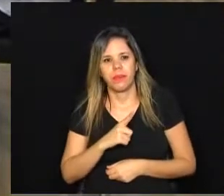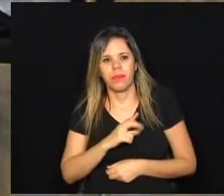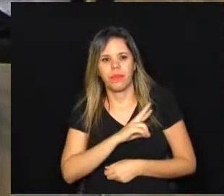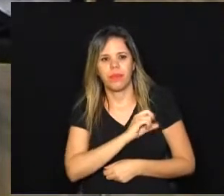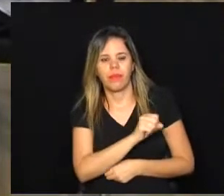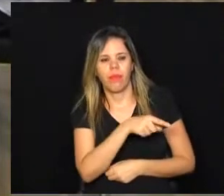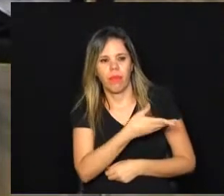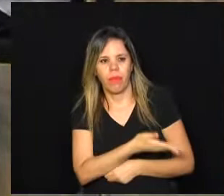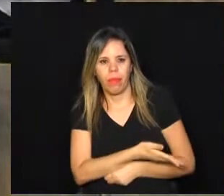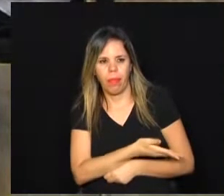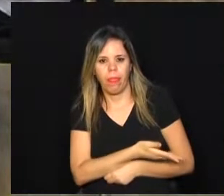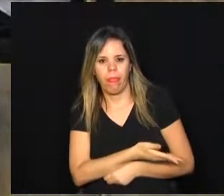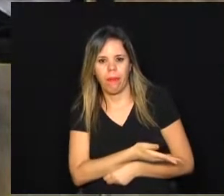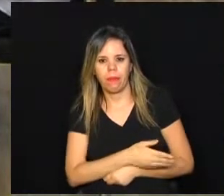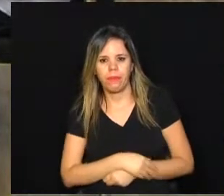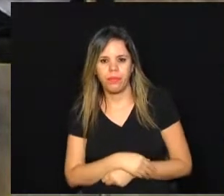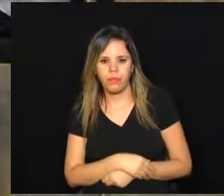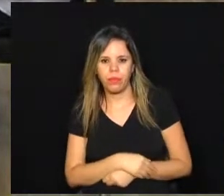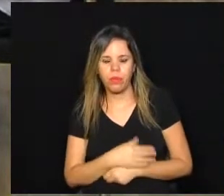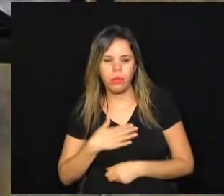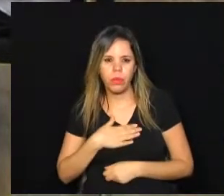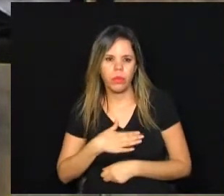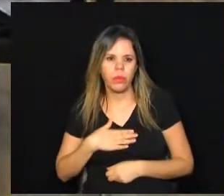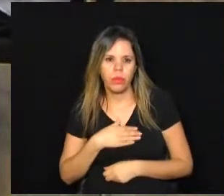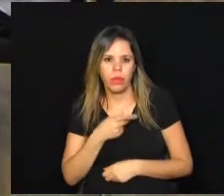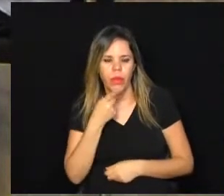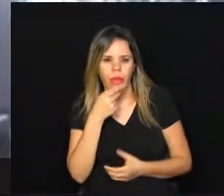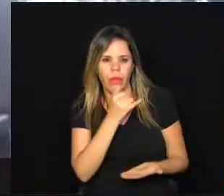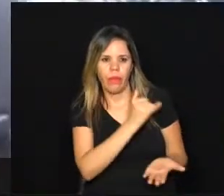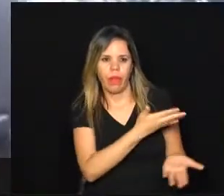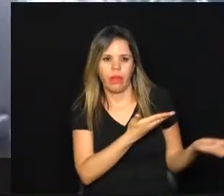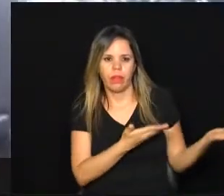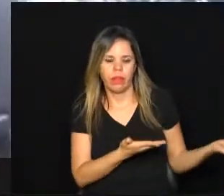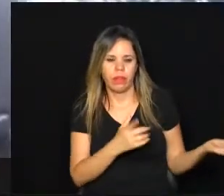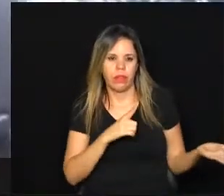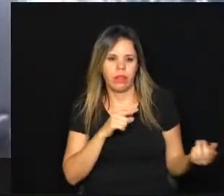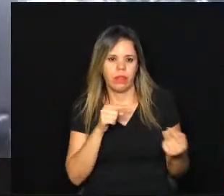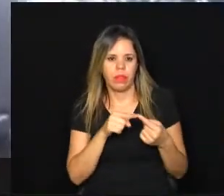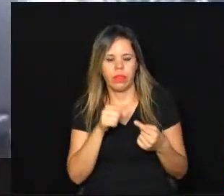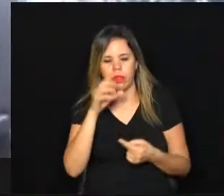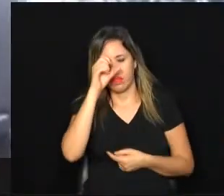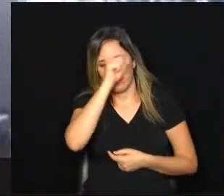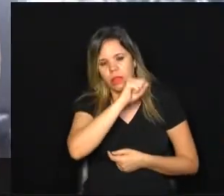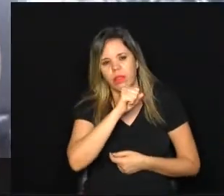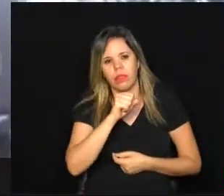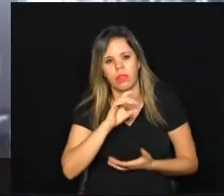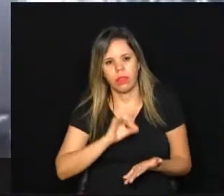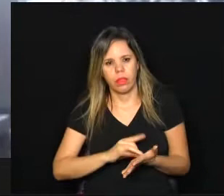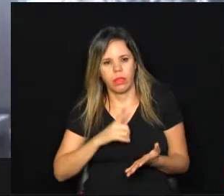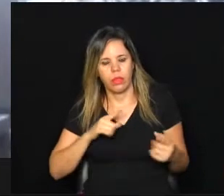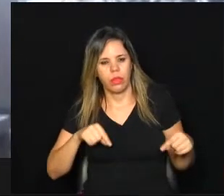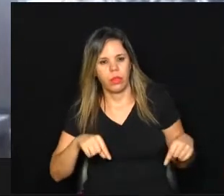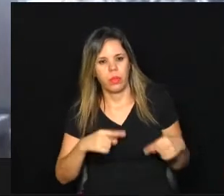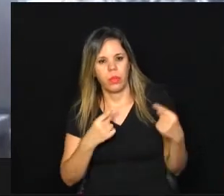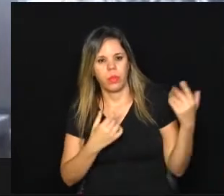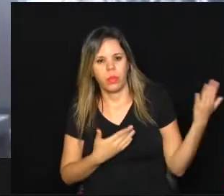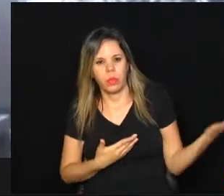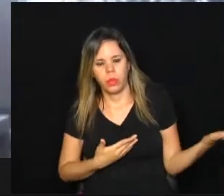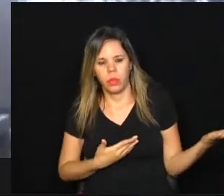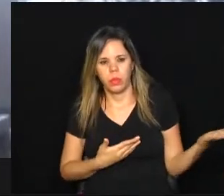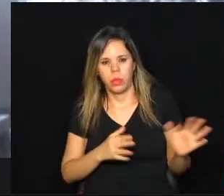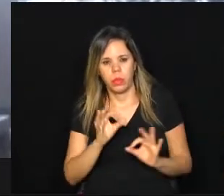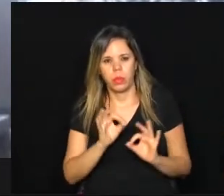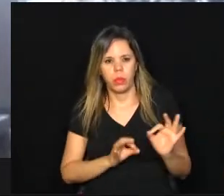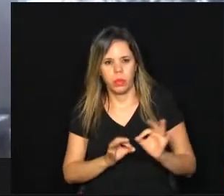Rossini aí, eu até gostaria de fazer uma provocação para ele, até no sentido de aprender realmente, que nós temos um desafio em relação à